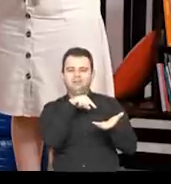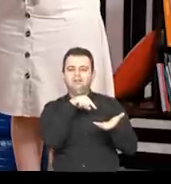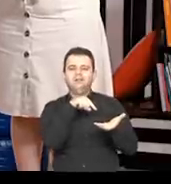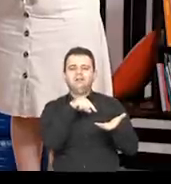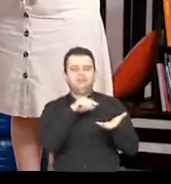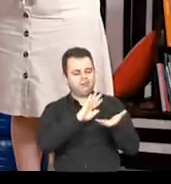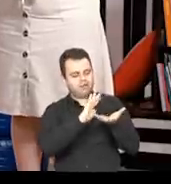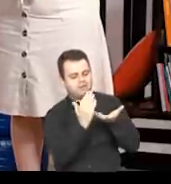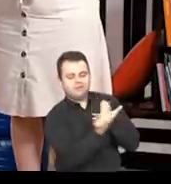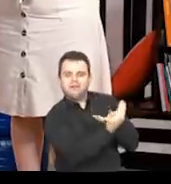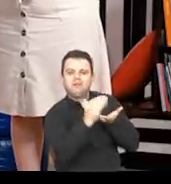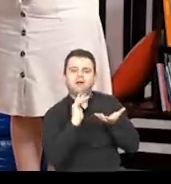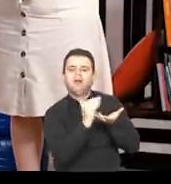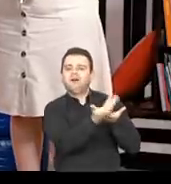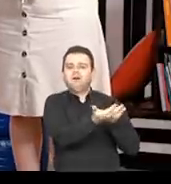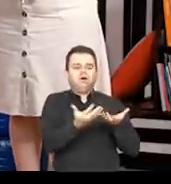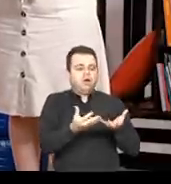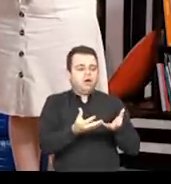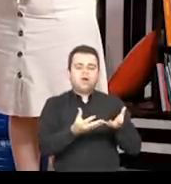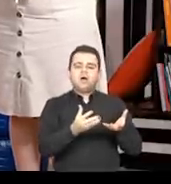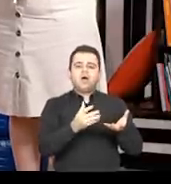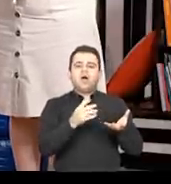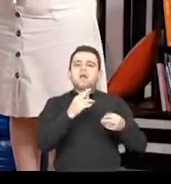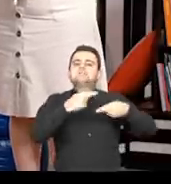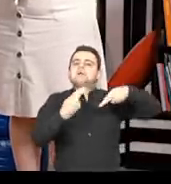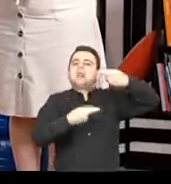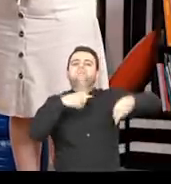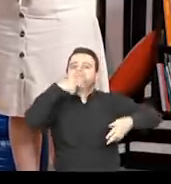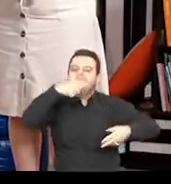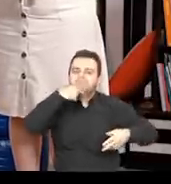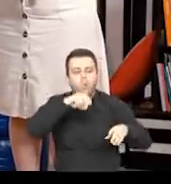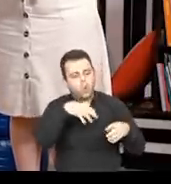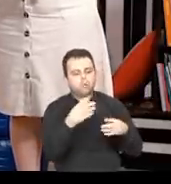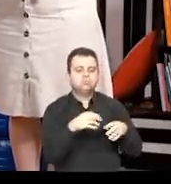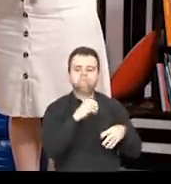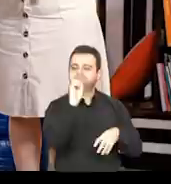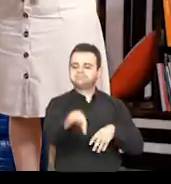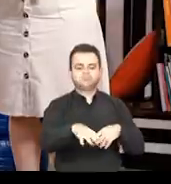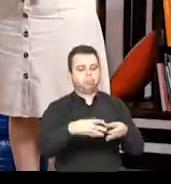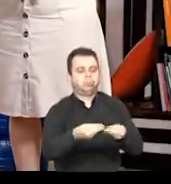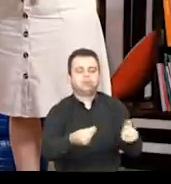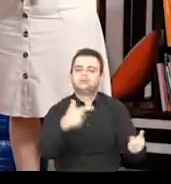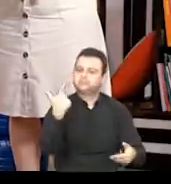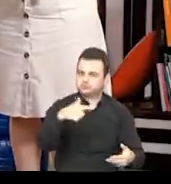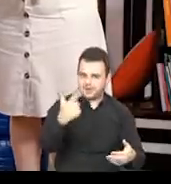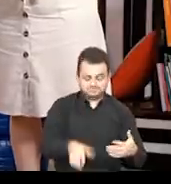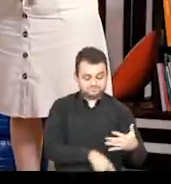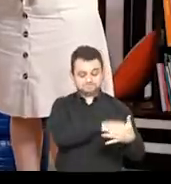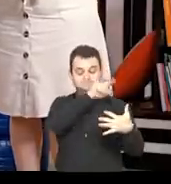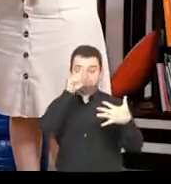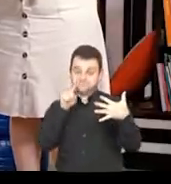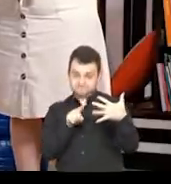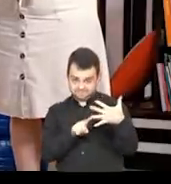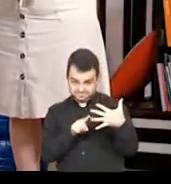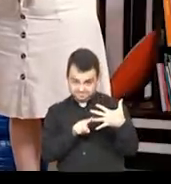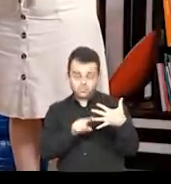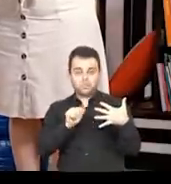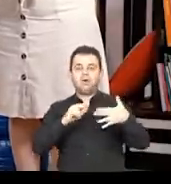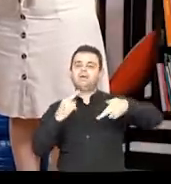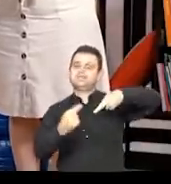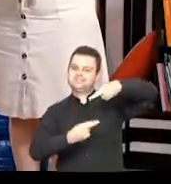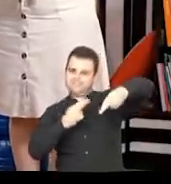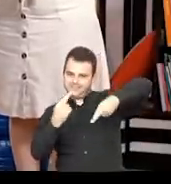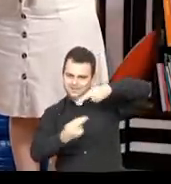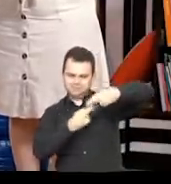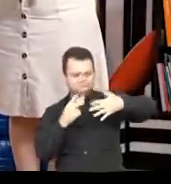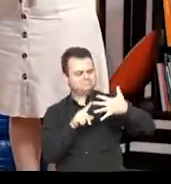não são biodegradáveis. E falando justamente sobre isso, o nosso próximo R é o reciclar.